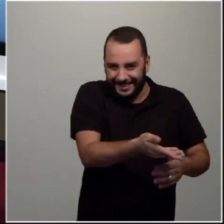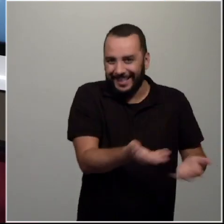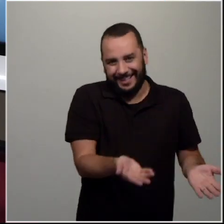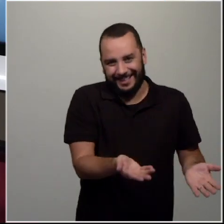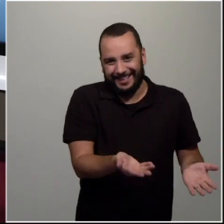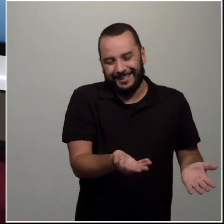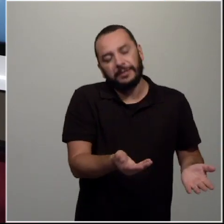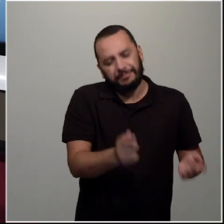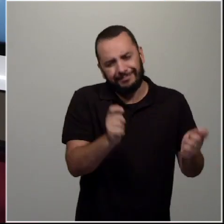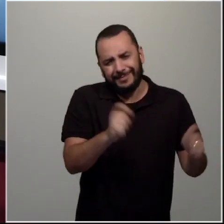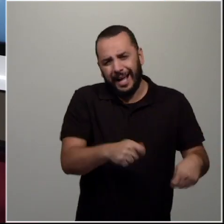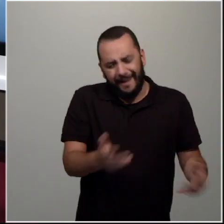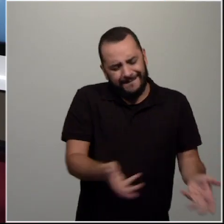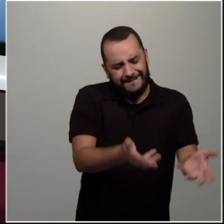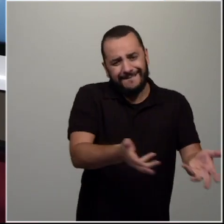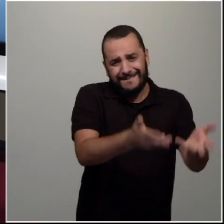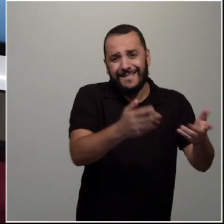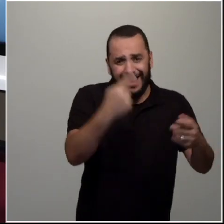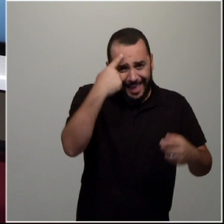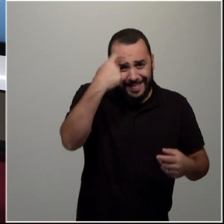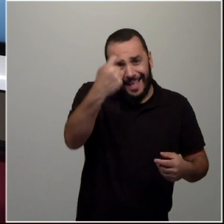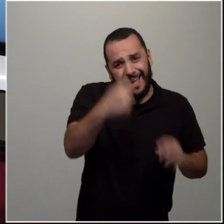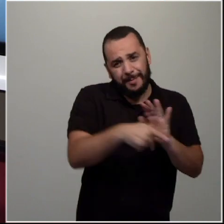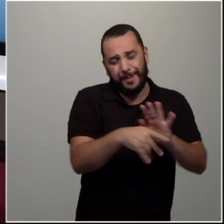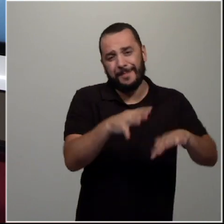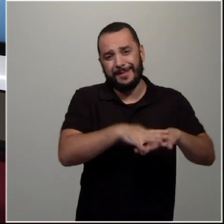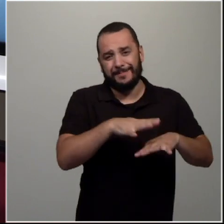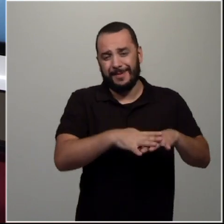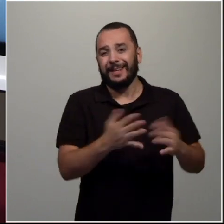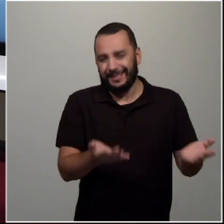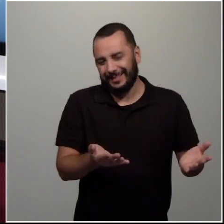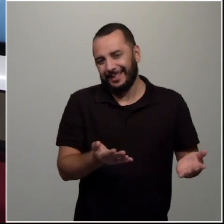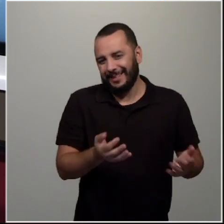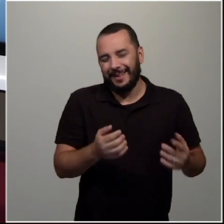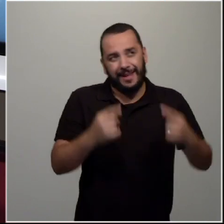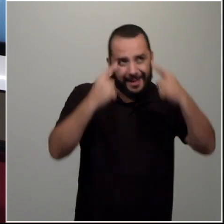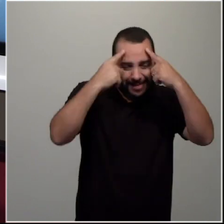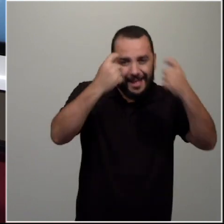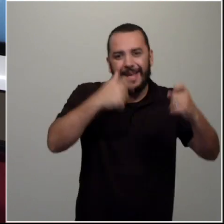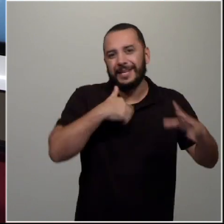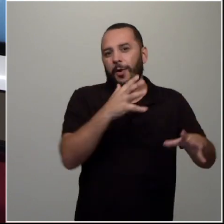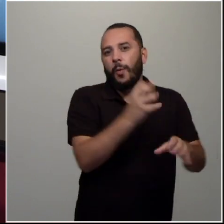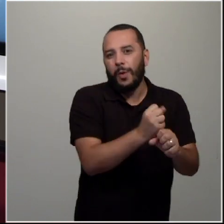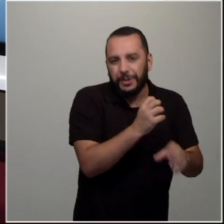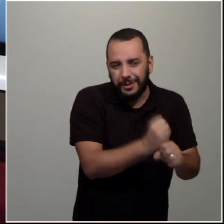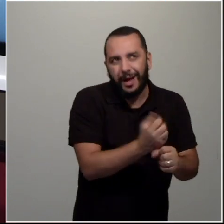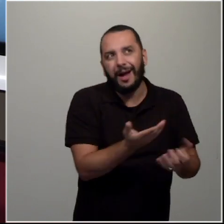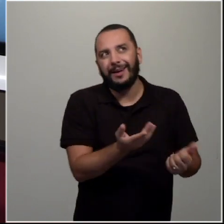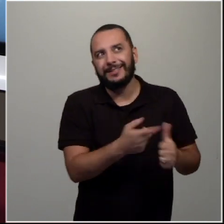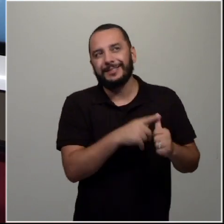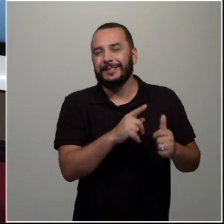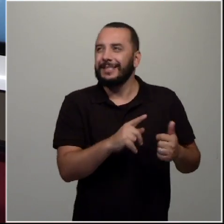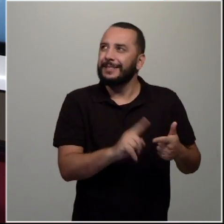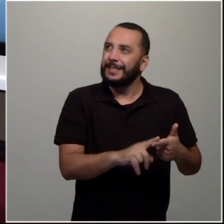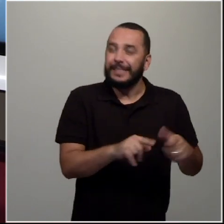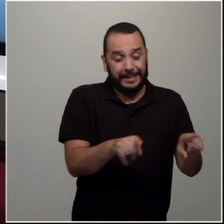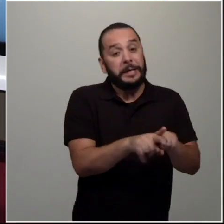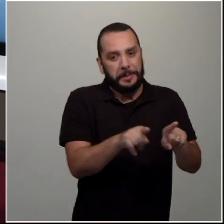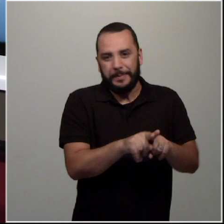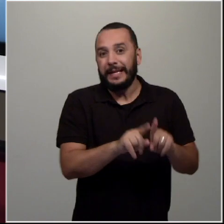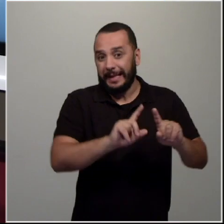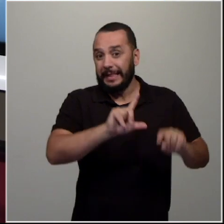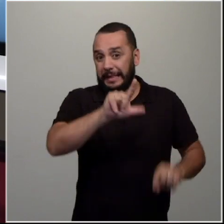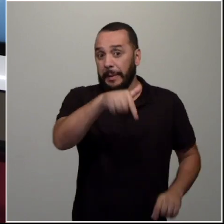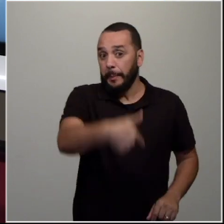você pode estar trabalhando idéias matemática que eu sou fã inicialmente numa ideia de quantidade mas a gente pode depois